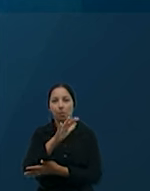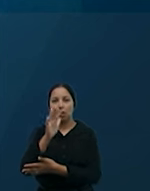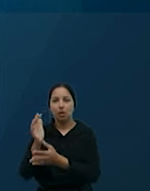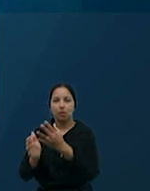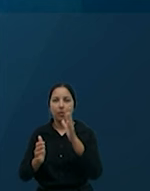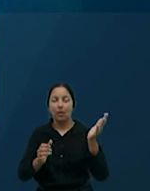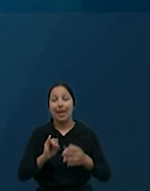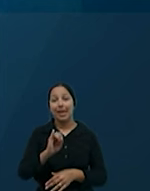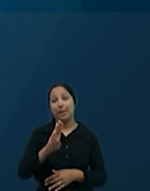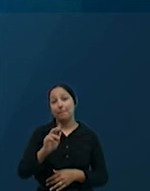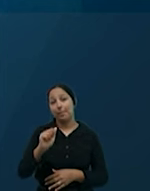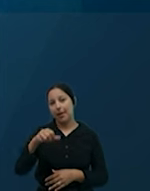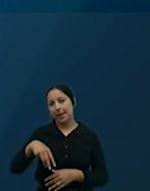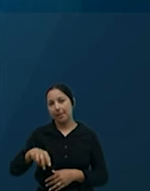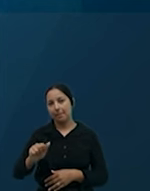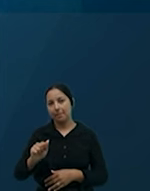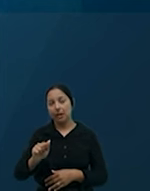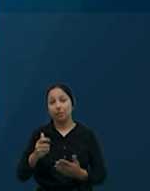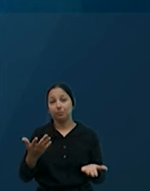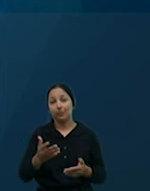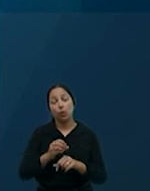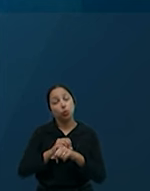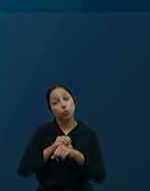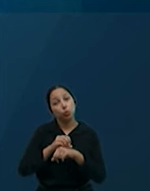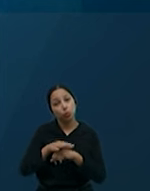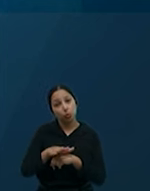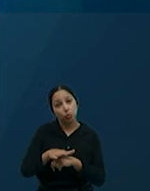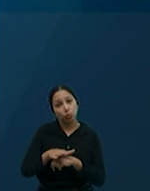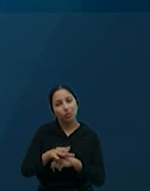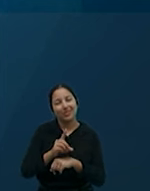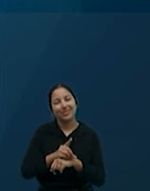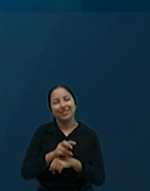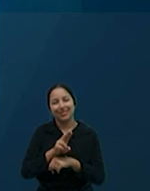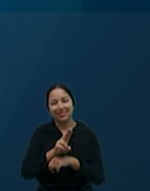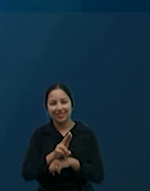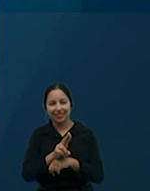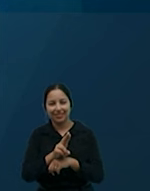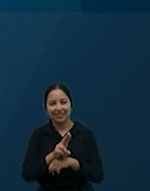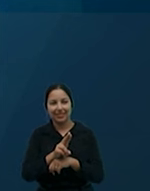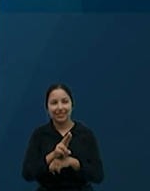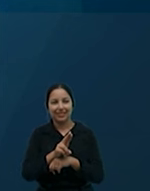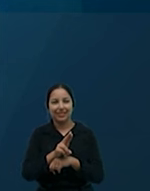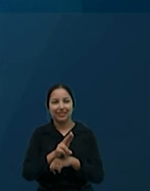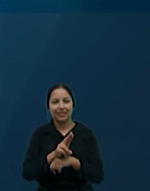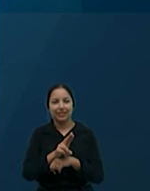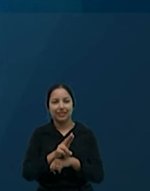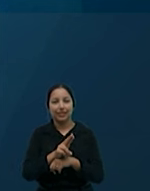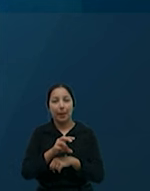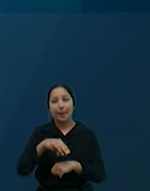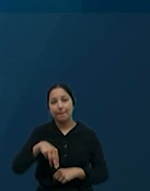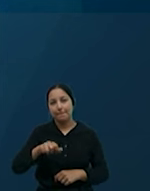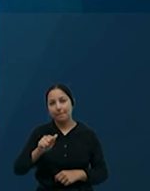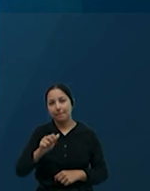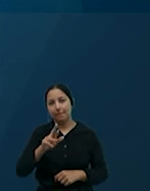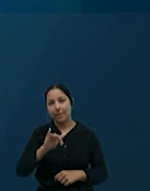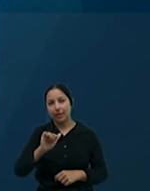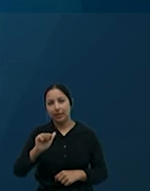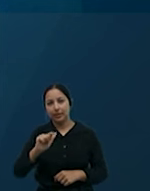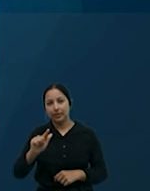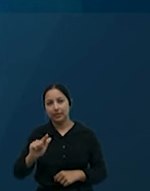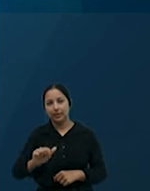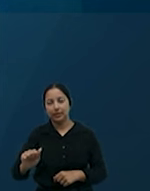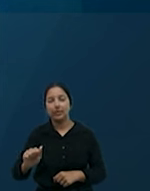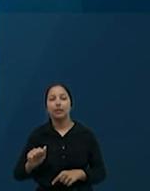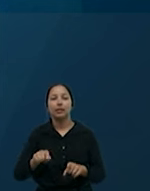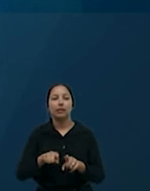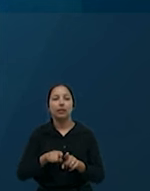vou sugerir à doutora Marise e à doutora Thalita, a doutora Thalita está aqui pela videoconferência, a dispensa da